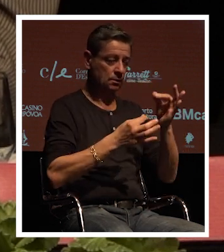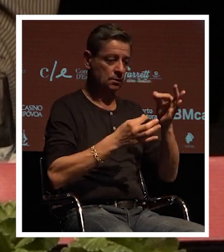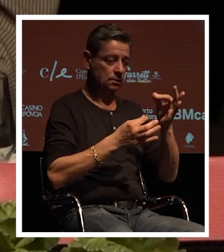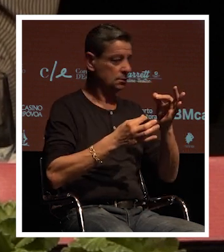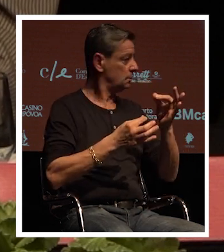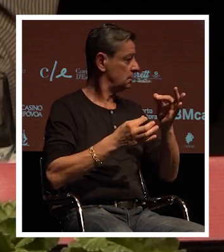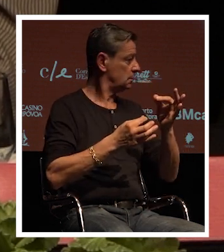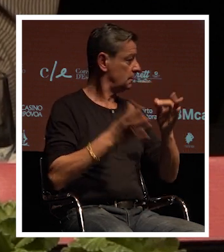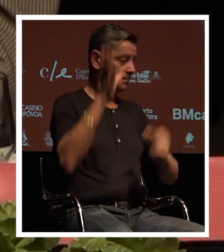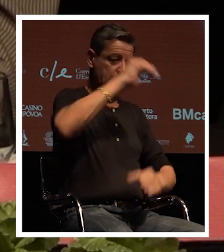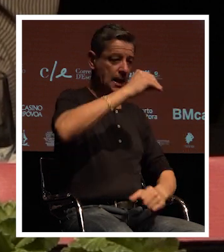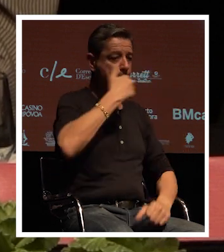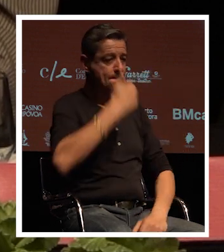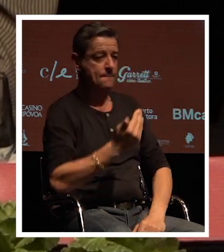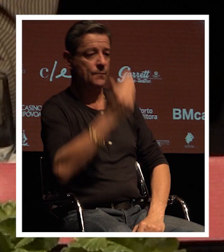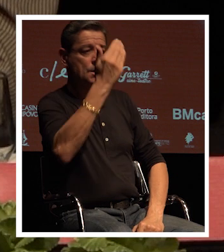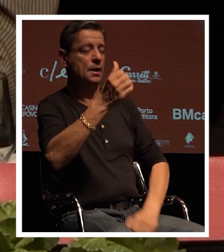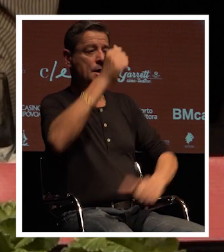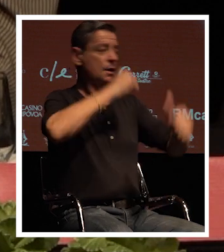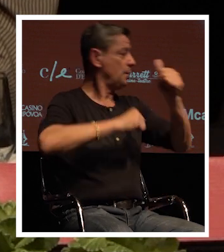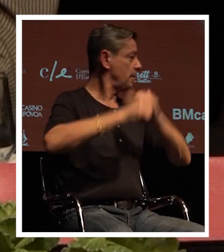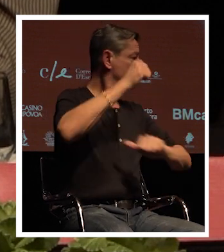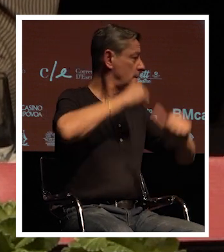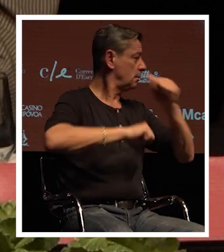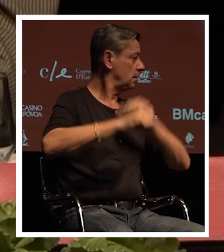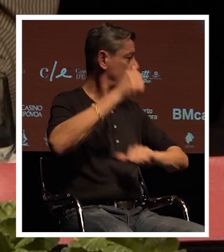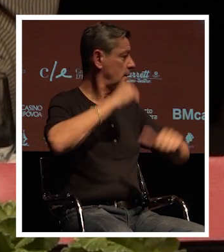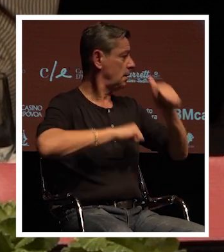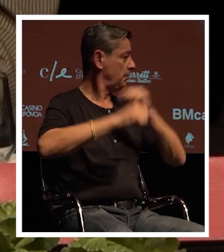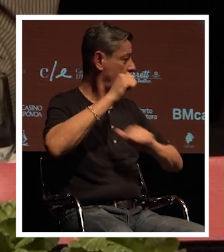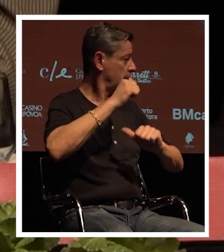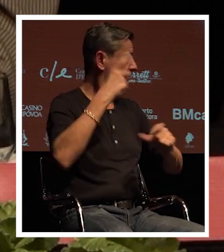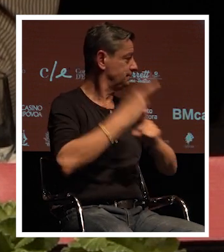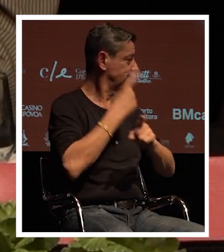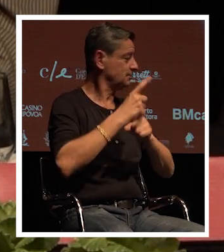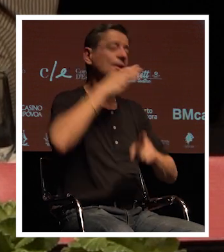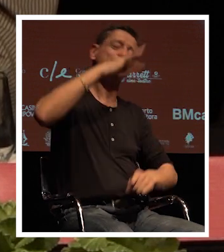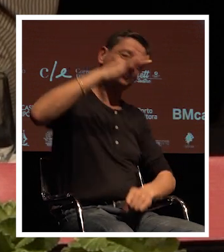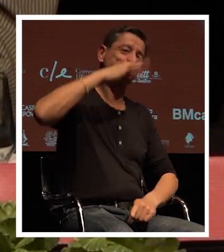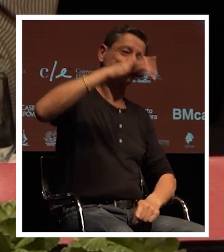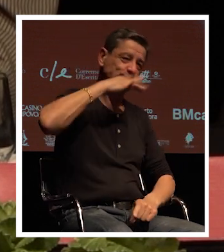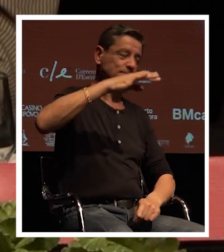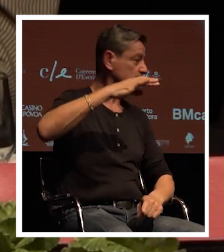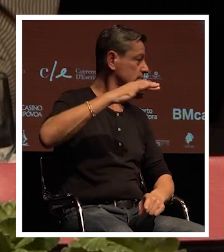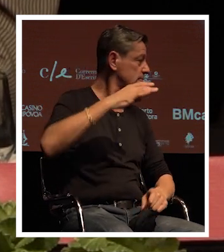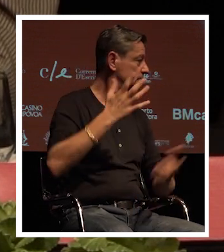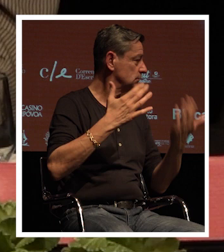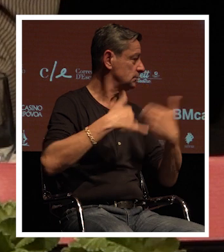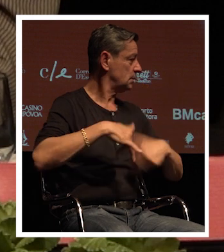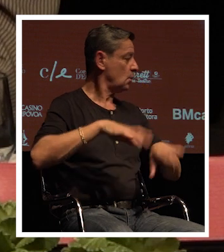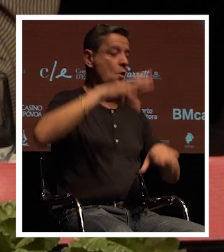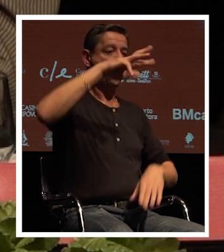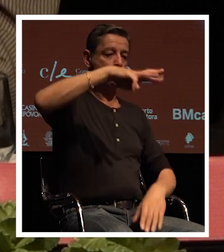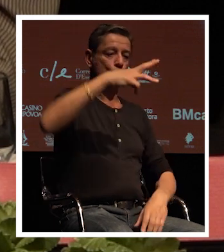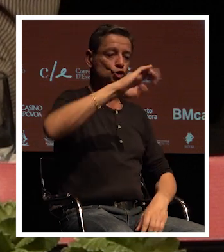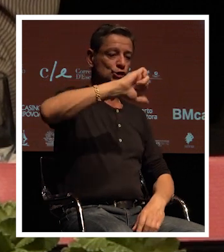quanto me apetece pela manhã eu bebo a ler eu bebo a ler bisv Pois é bom e e mau está